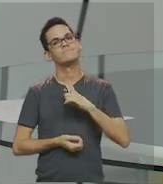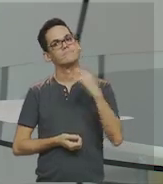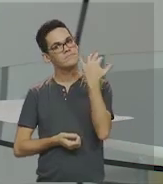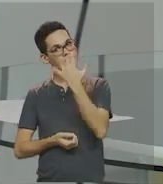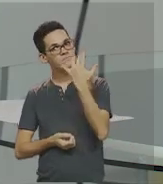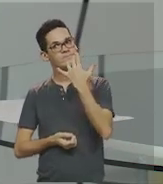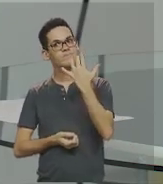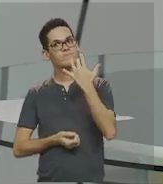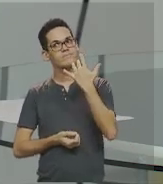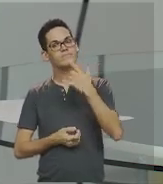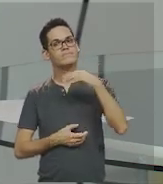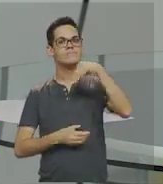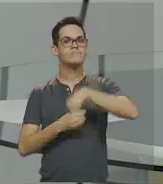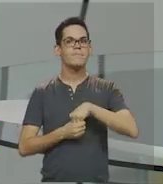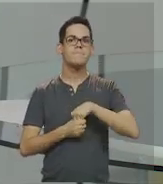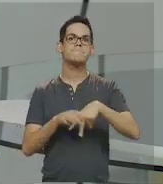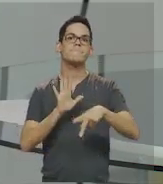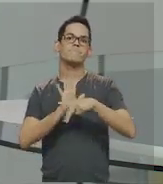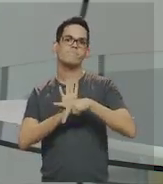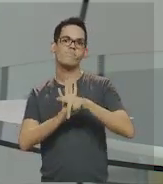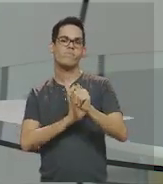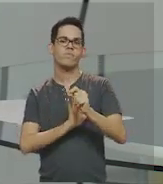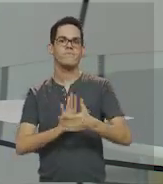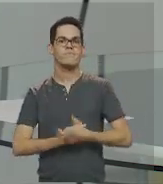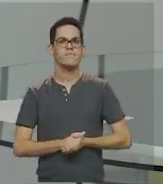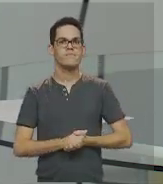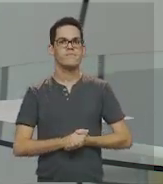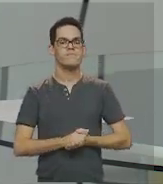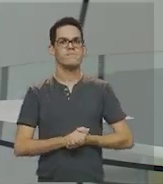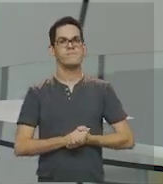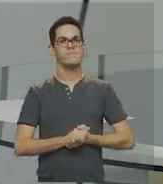esses pigmentos, eles foram